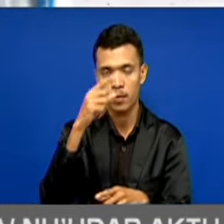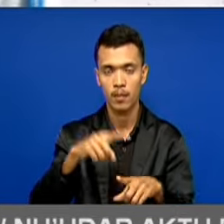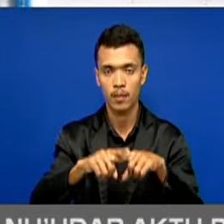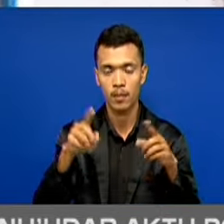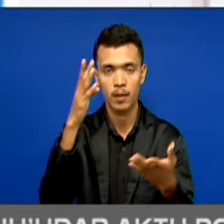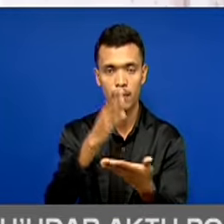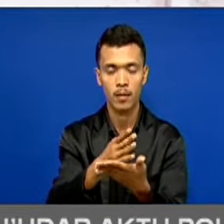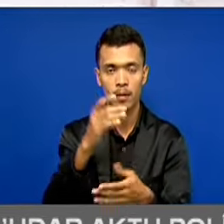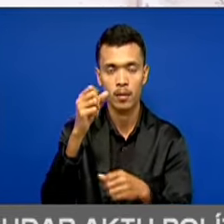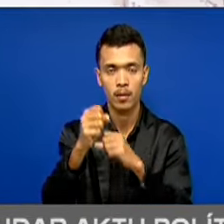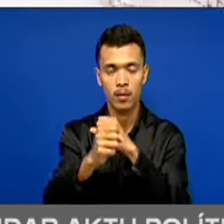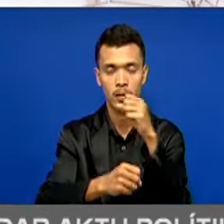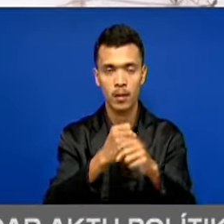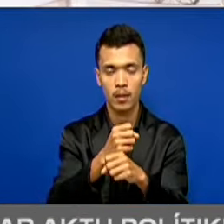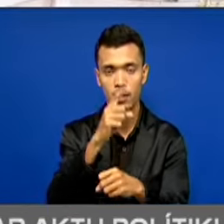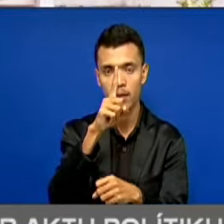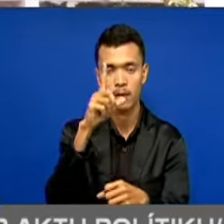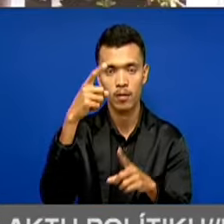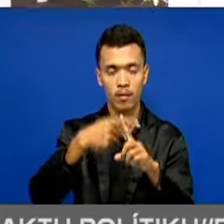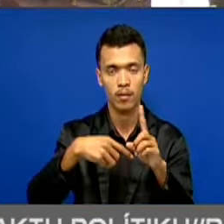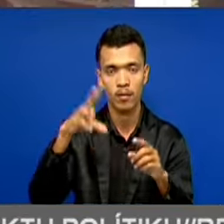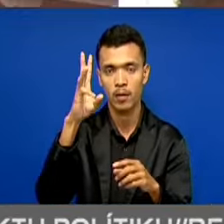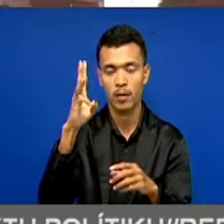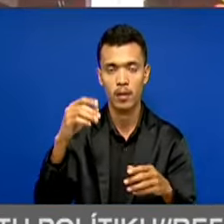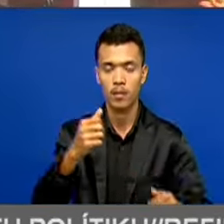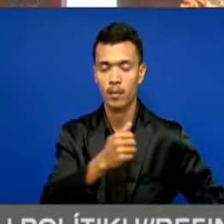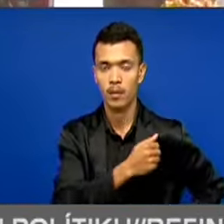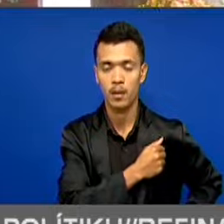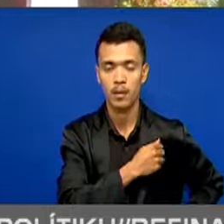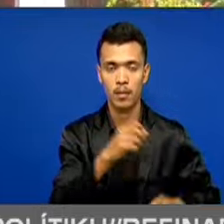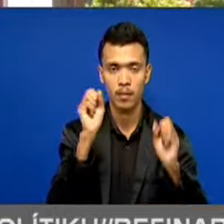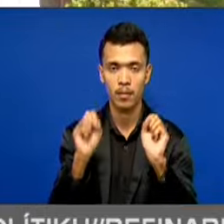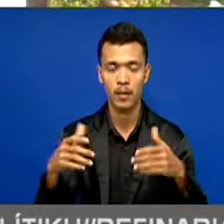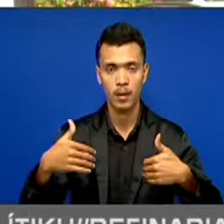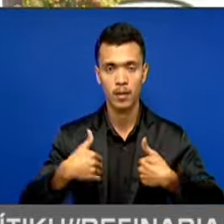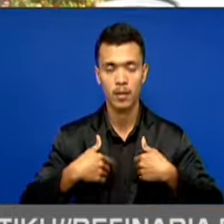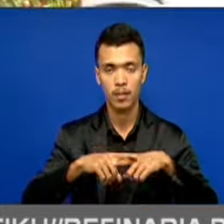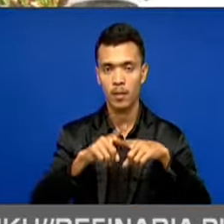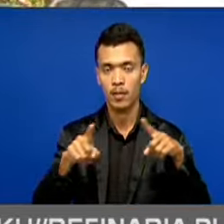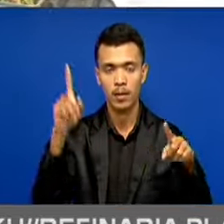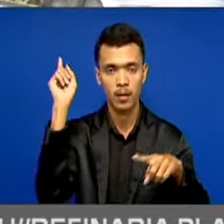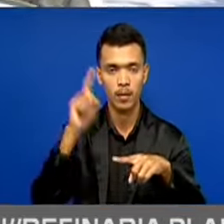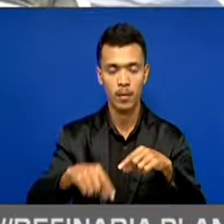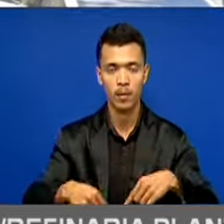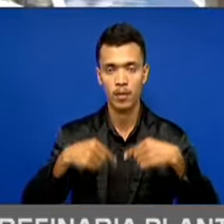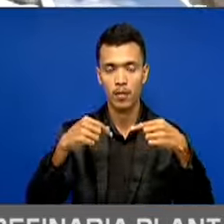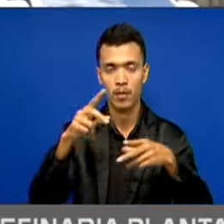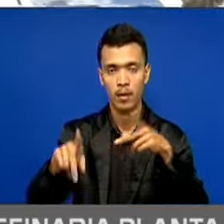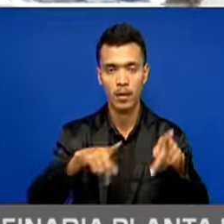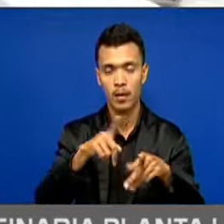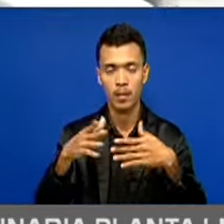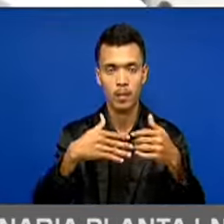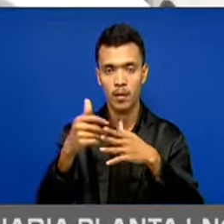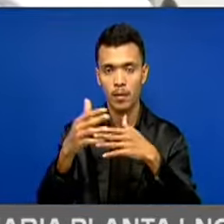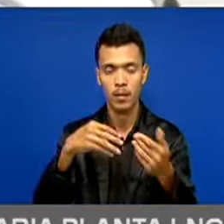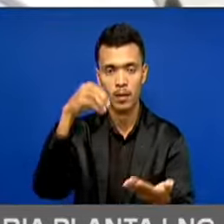nebe Ministério consta e acusação lolos polícia, no militar Magbele Iha, no la devia ema civil drai Iha uma. Além